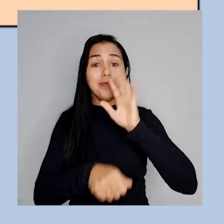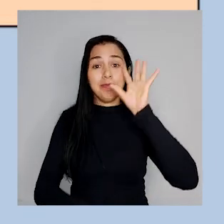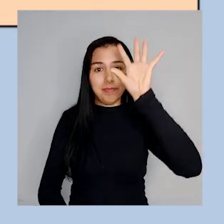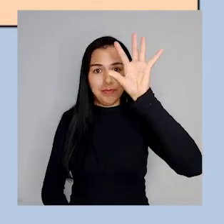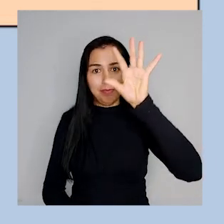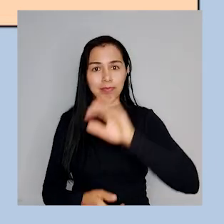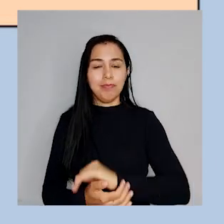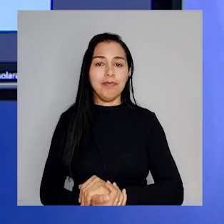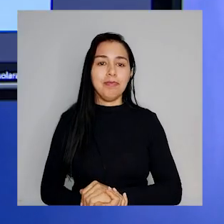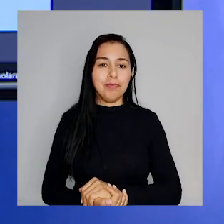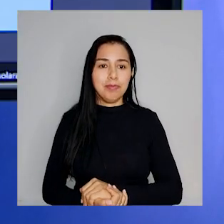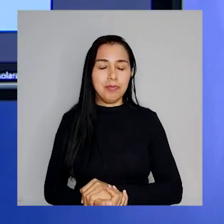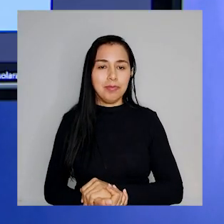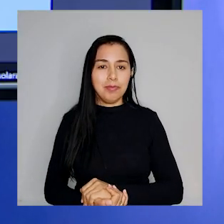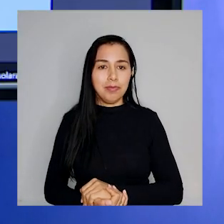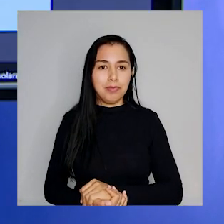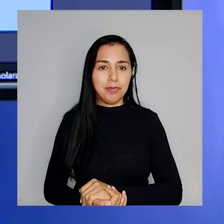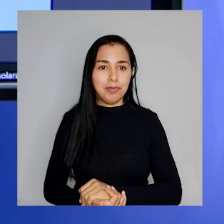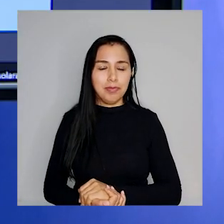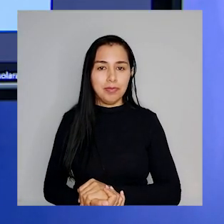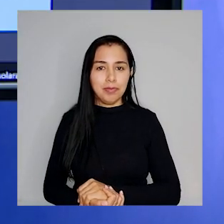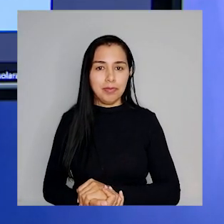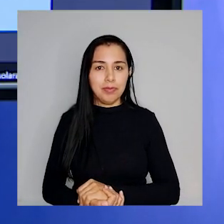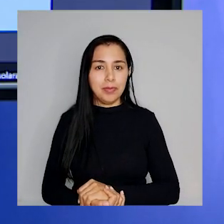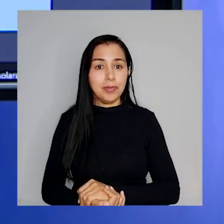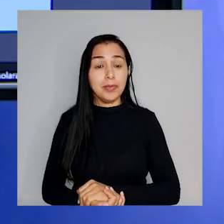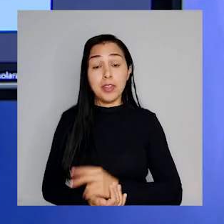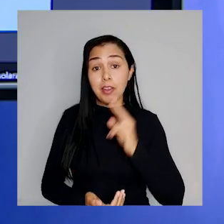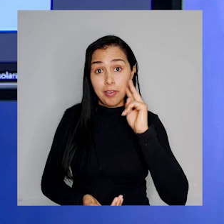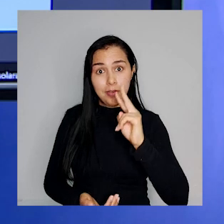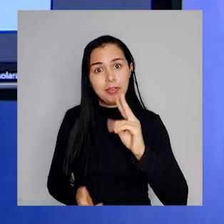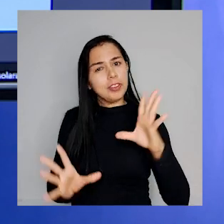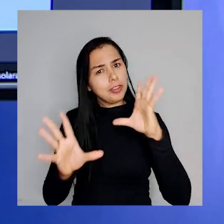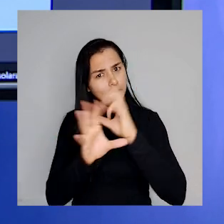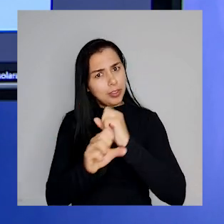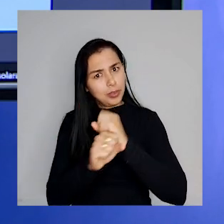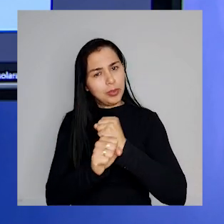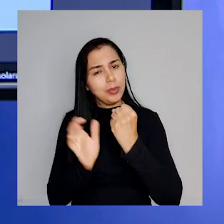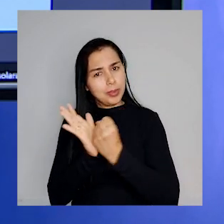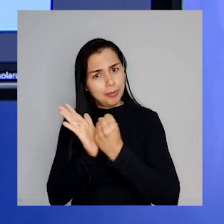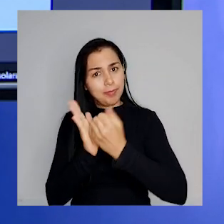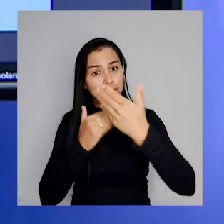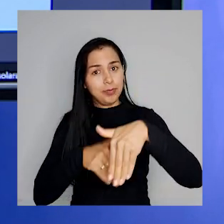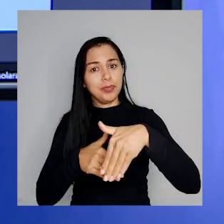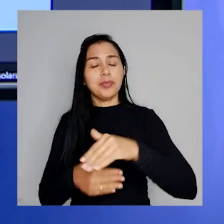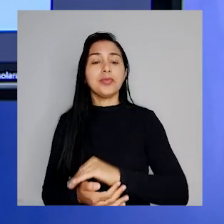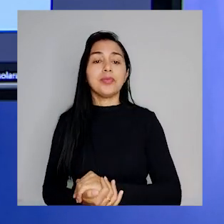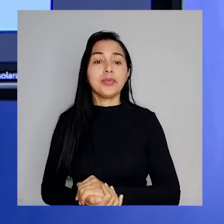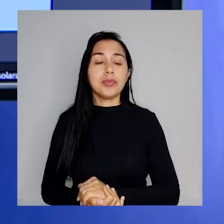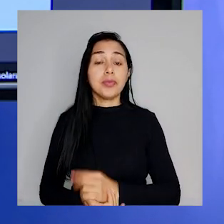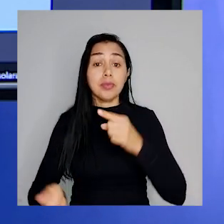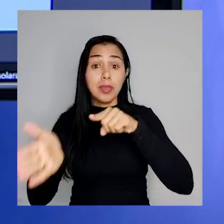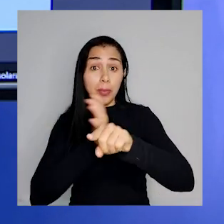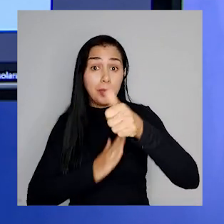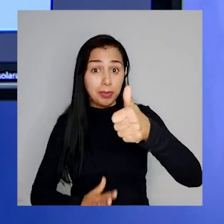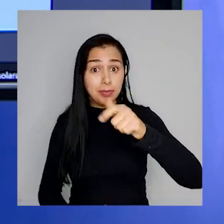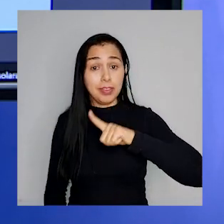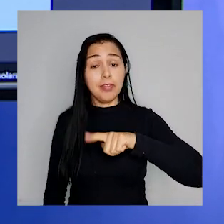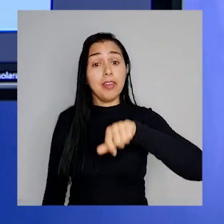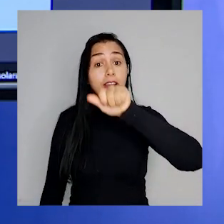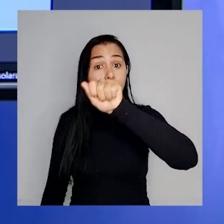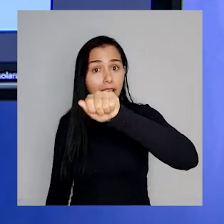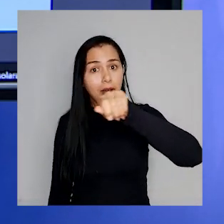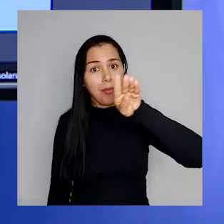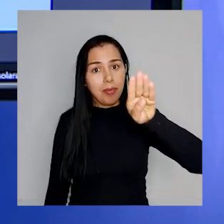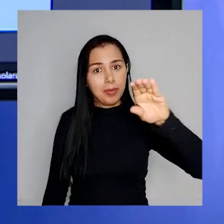premiação regional. Olha só mais um exemplo aqui de uma prova que eu peguei com a repartição de pontos. Ó, aqui